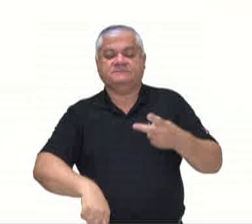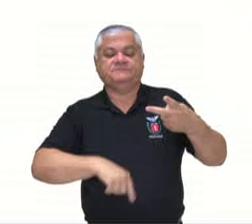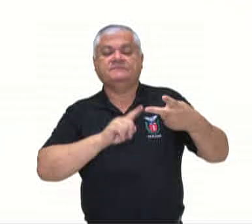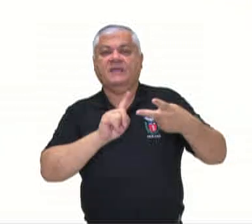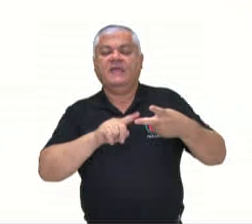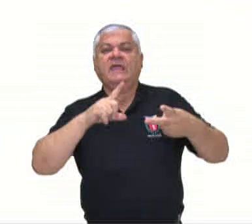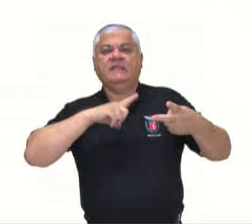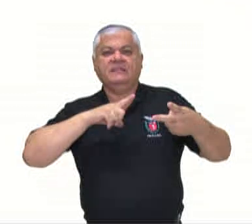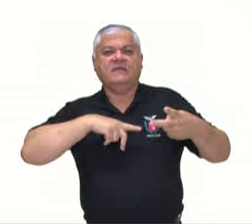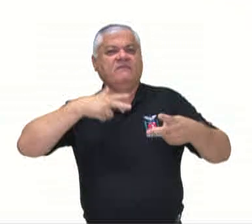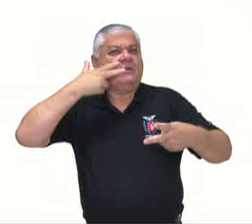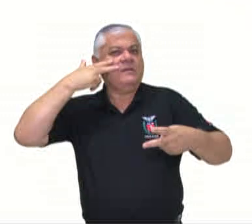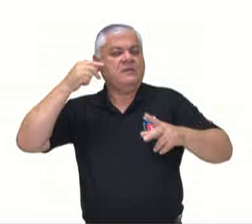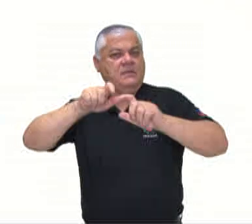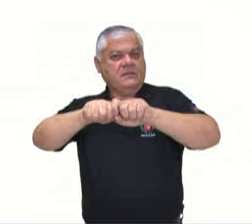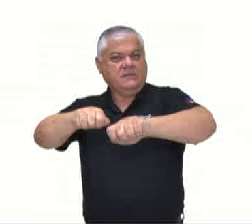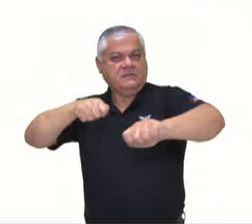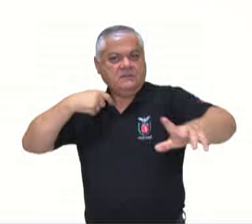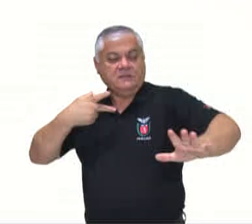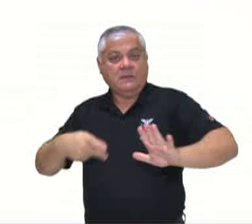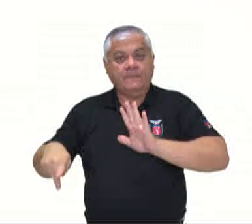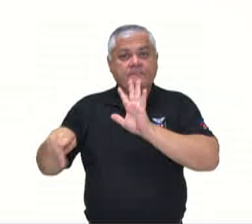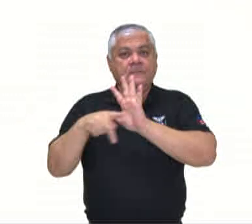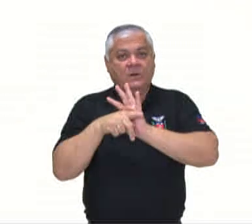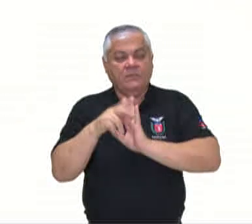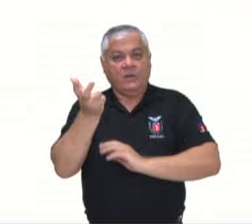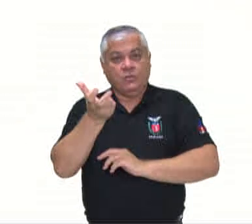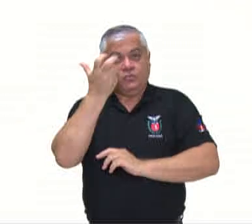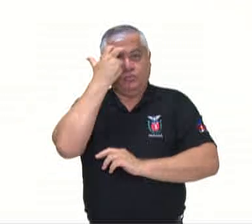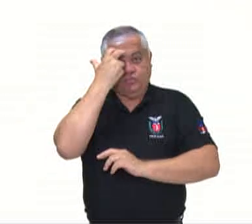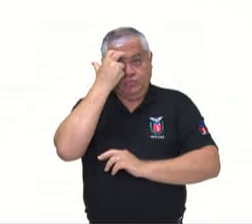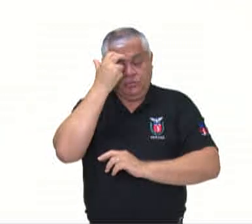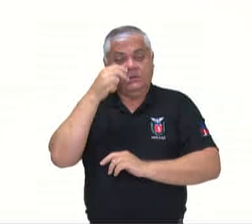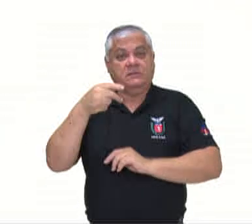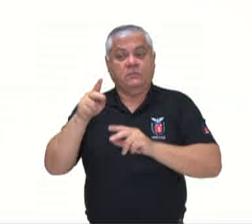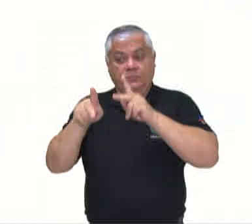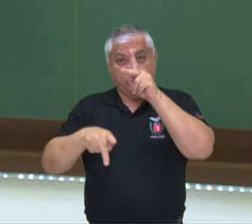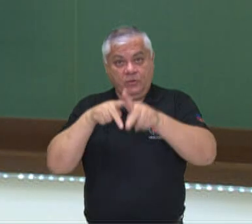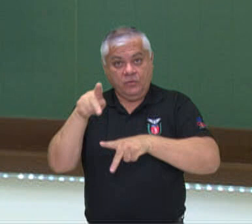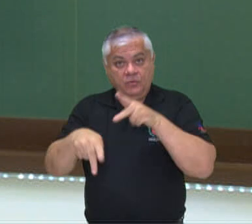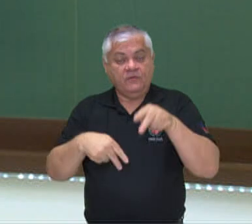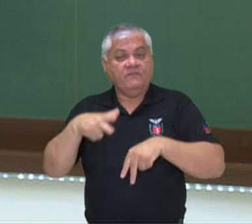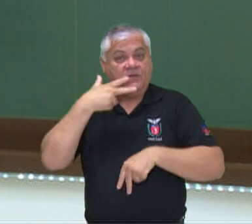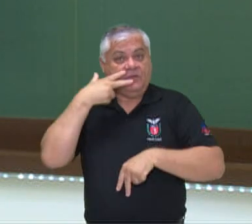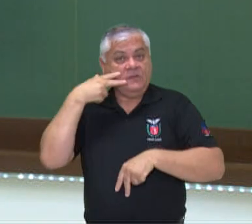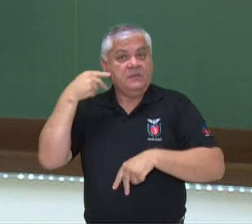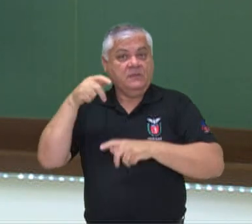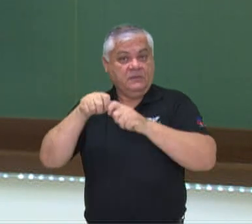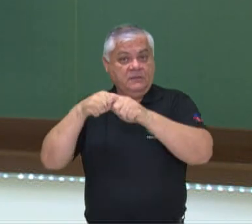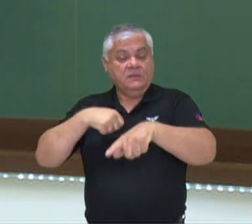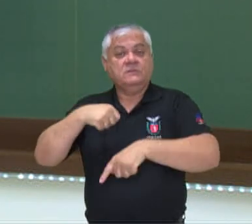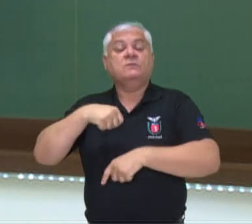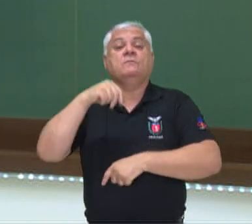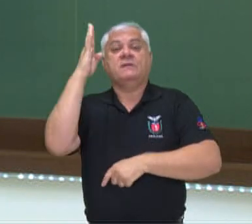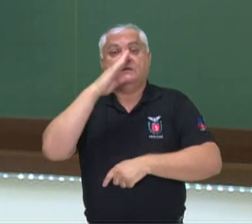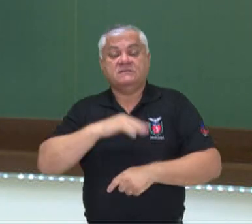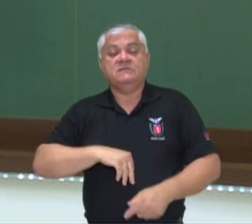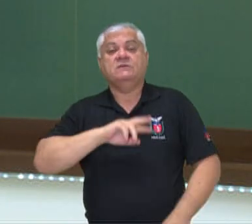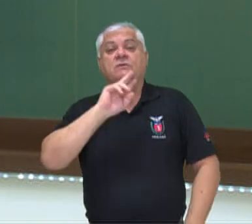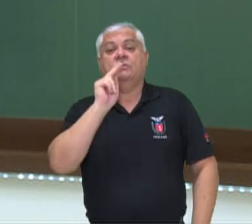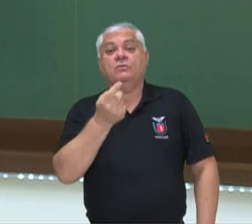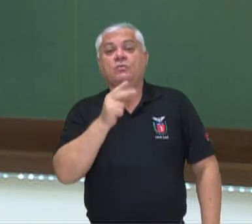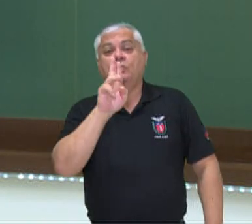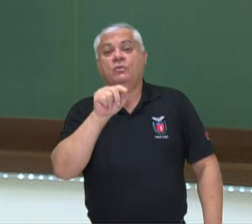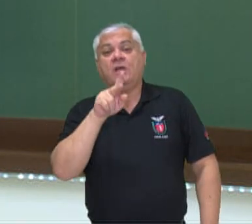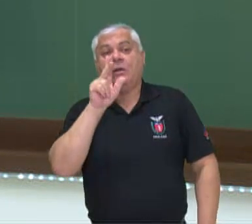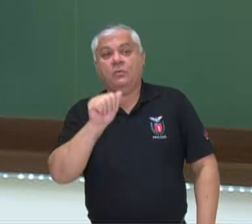as lutas indígenas que fazem parte da cultura indígena tradicional brasileira, o uca-uca, o xundário